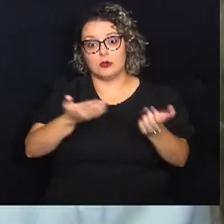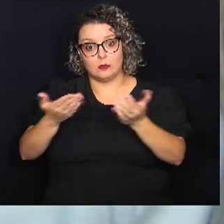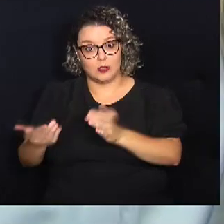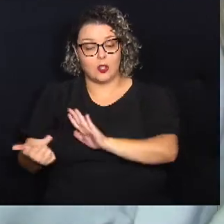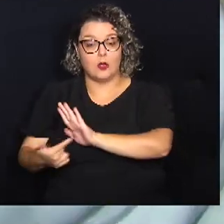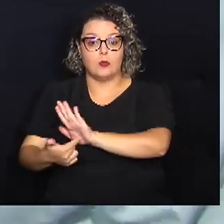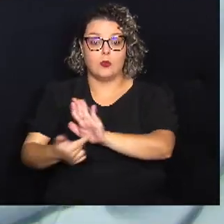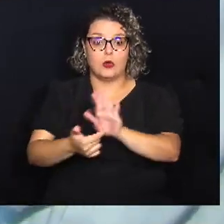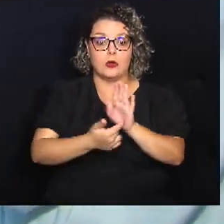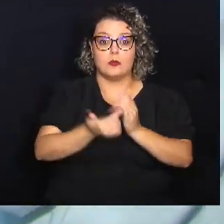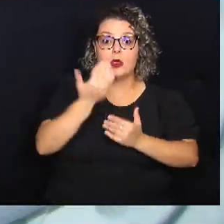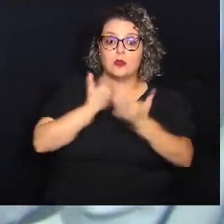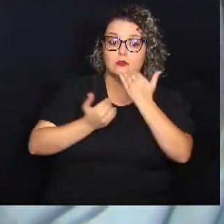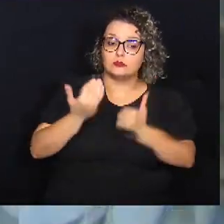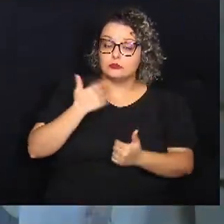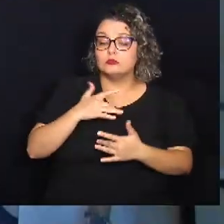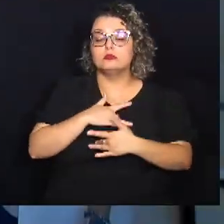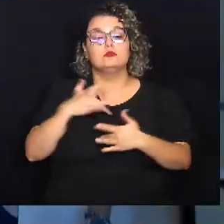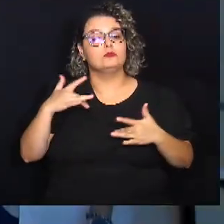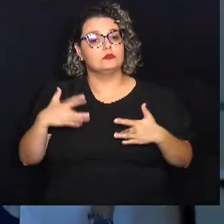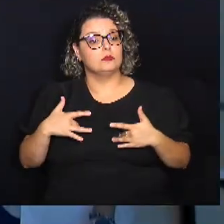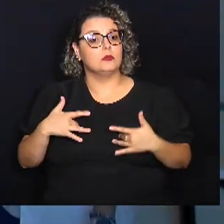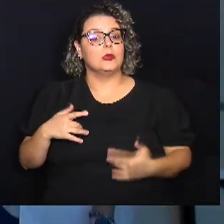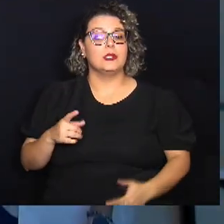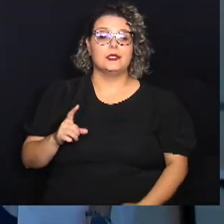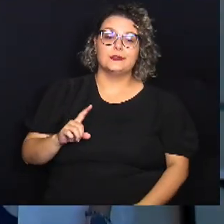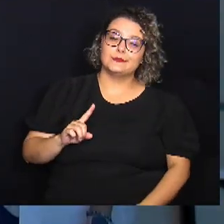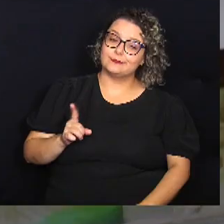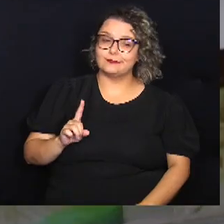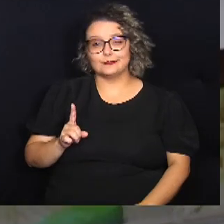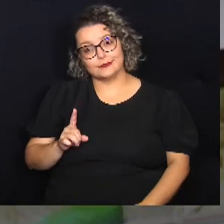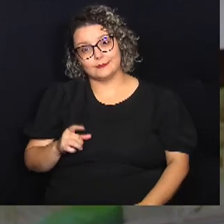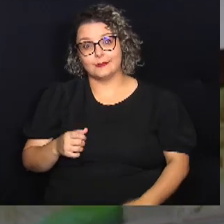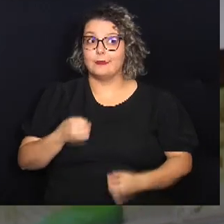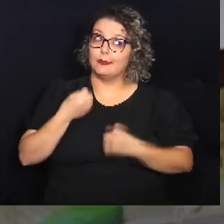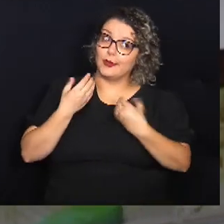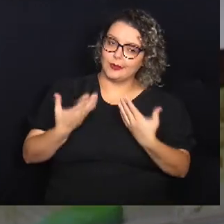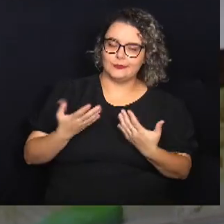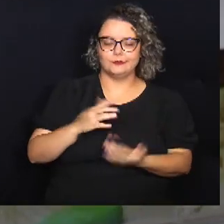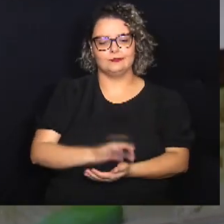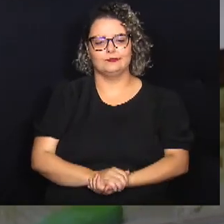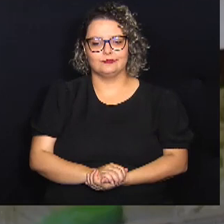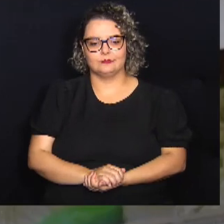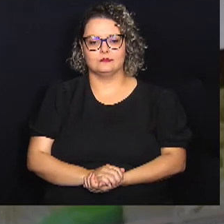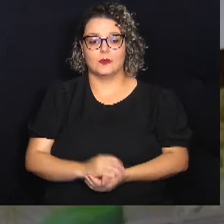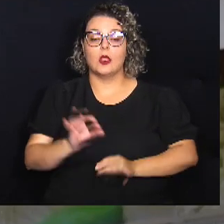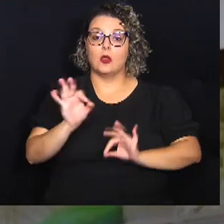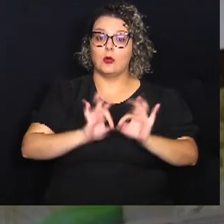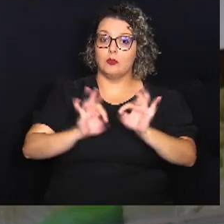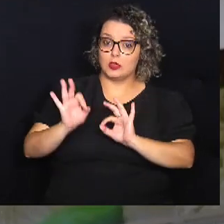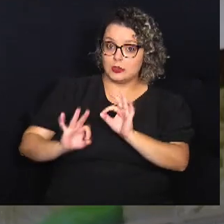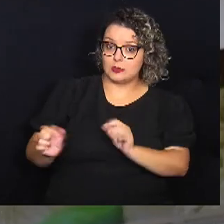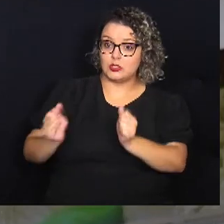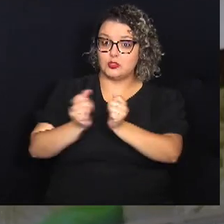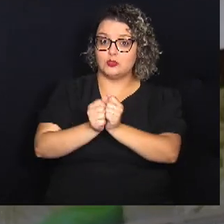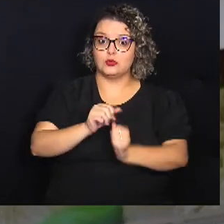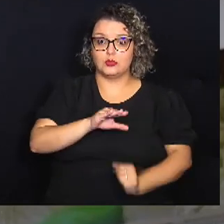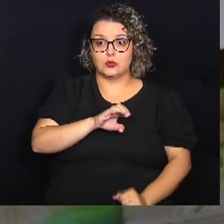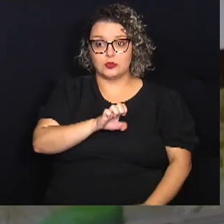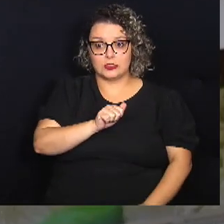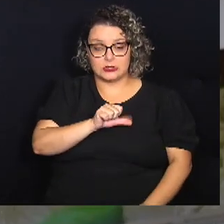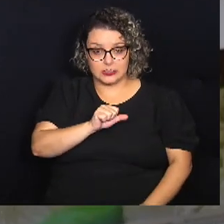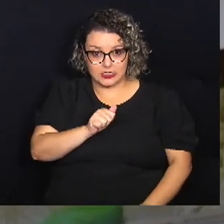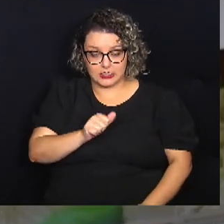os alimentos saudáveis e os não tão saudáveis assim. É um projeto, em parceria da Ceasa Campinas com